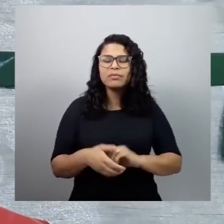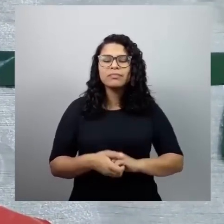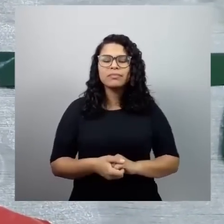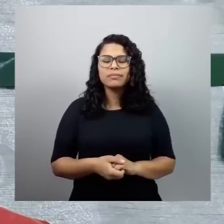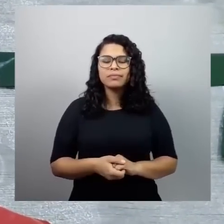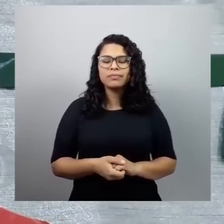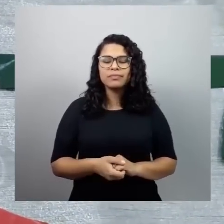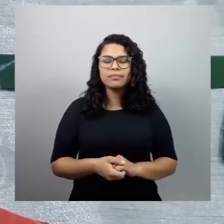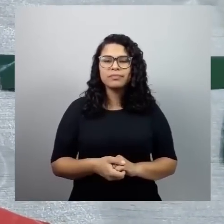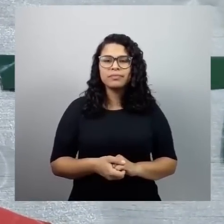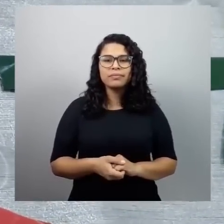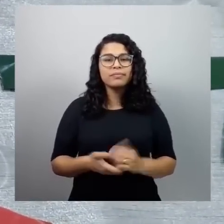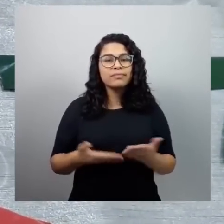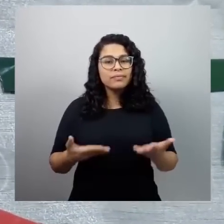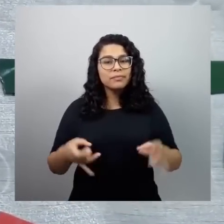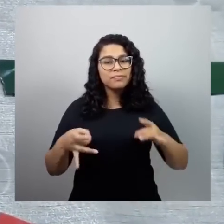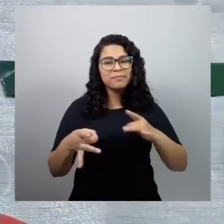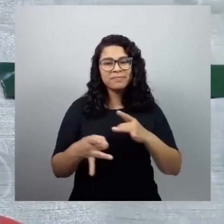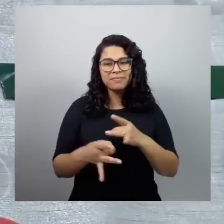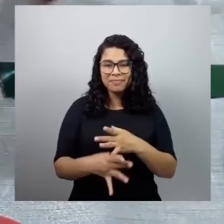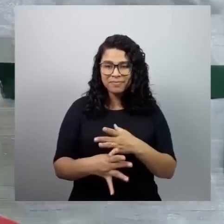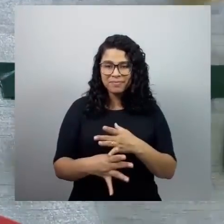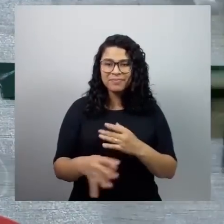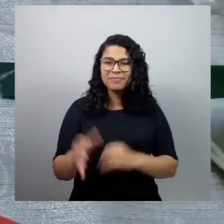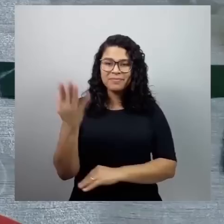não. Então, vamos ver aqui nossa árvore.